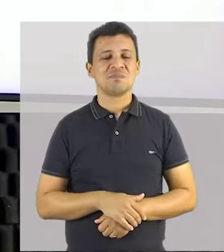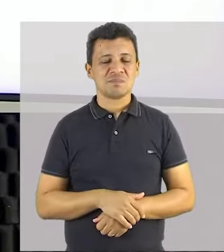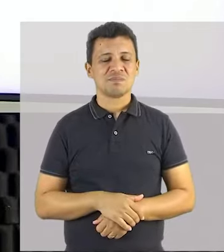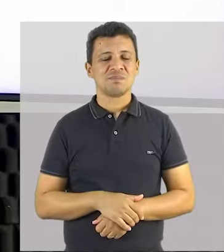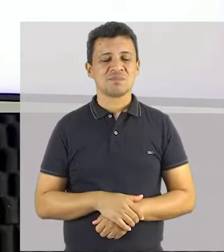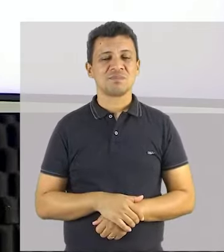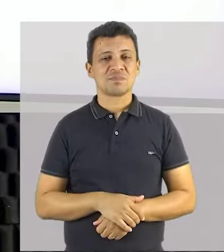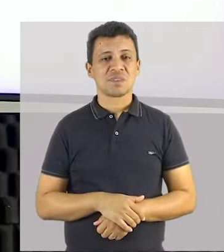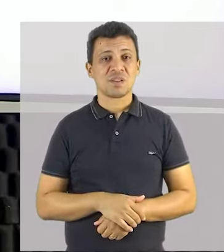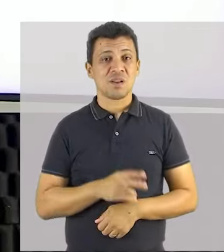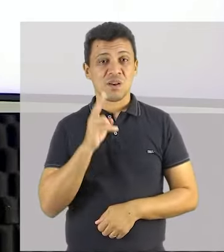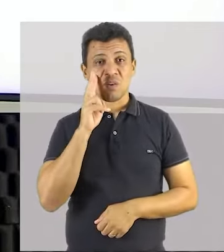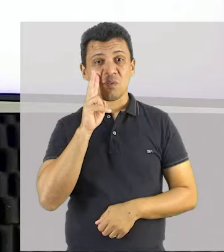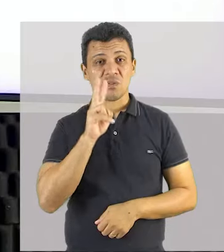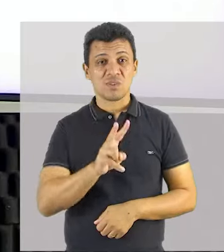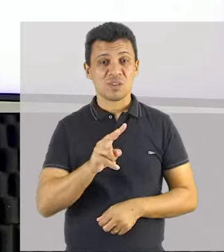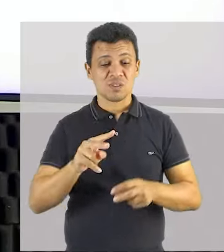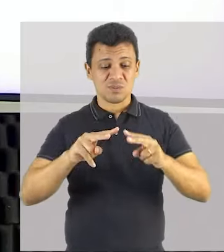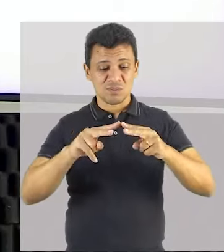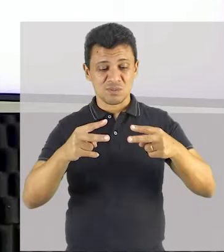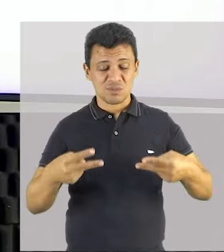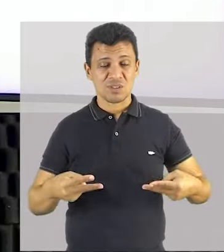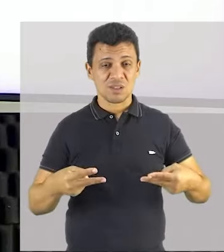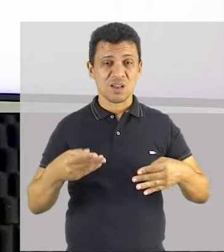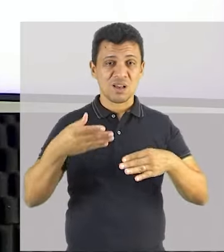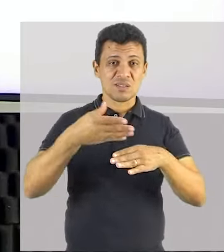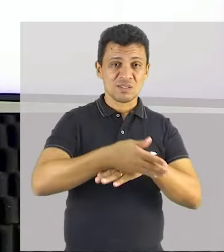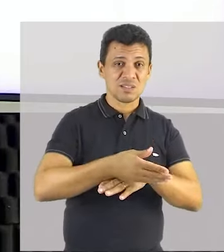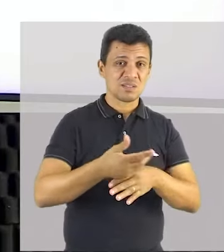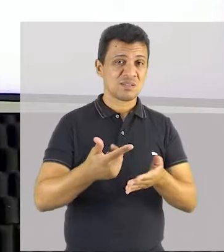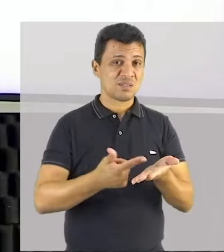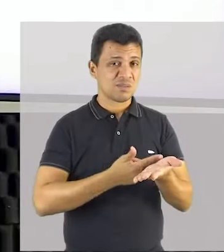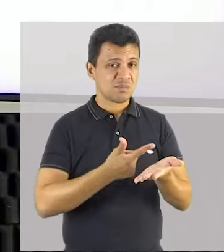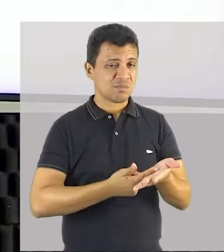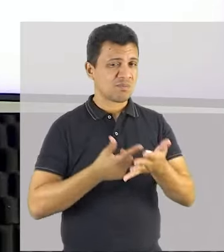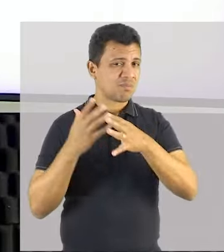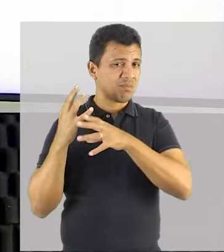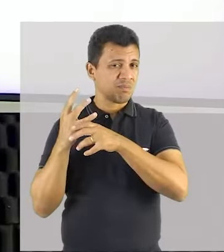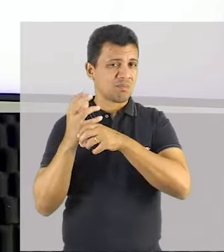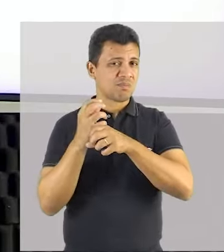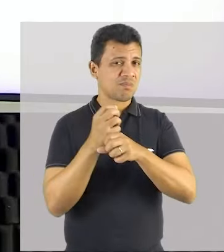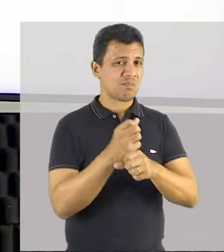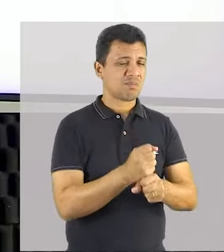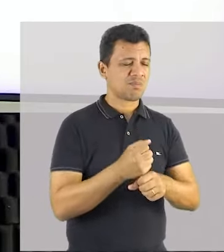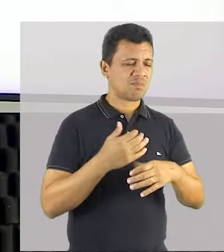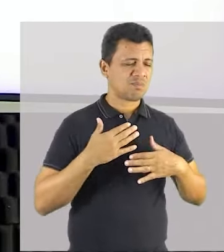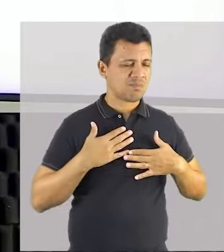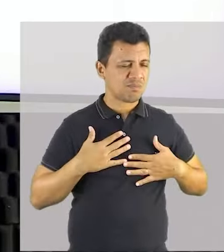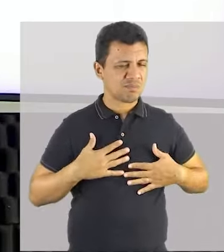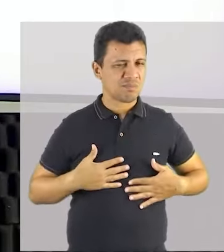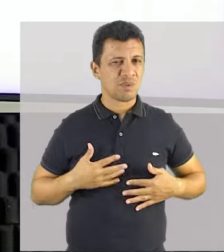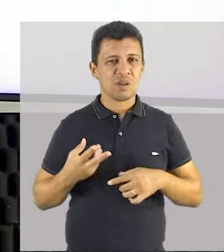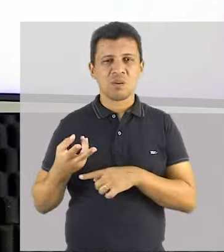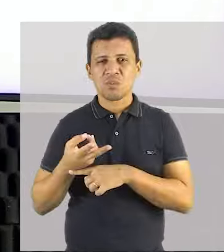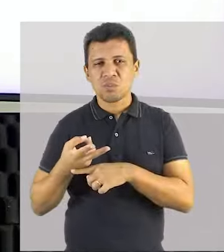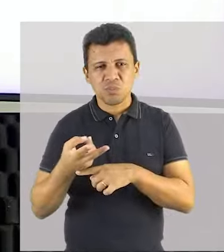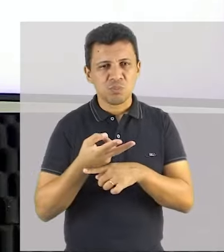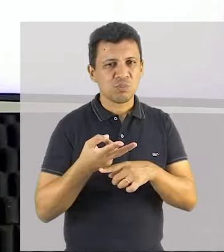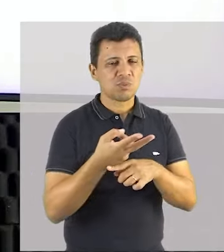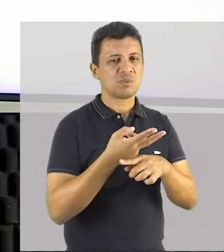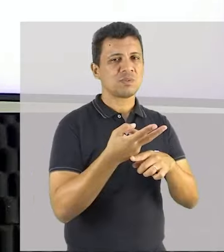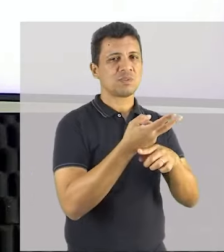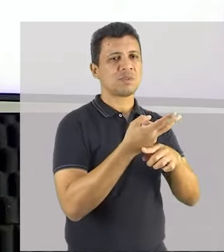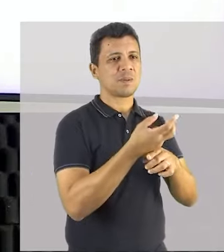eh olhem lá no link acessem o material revisem com calma Busque as